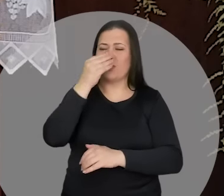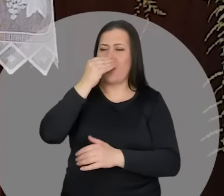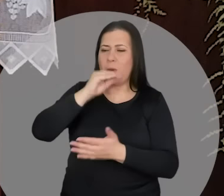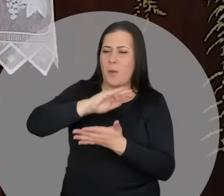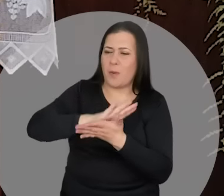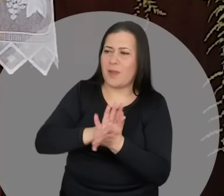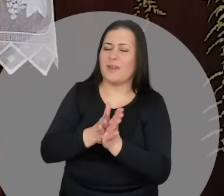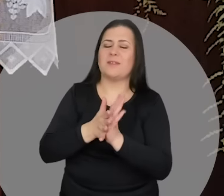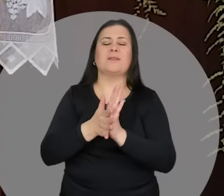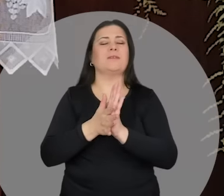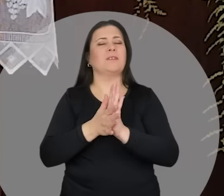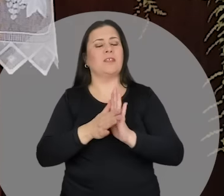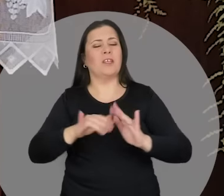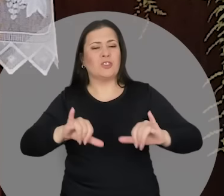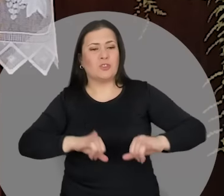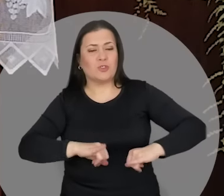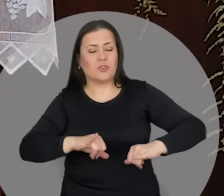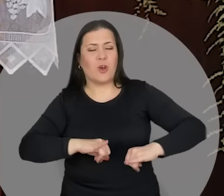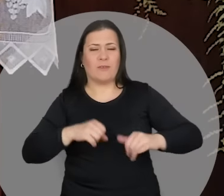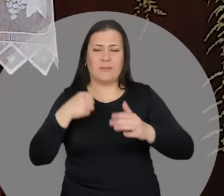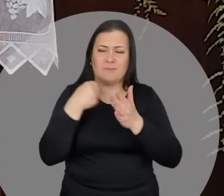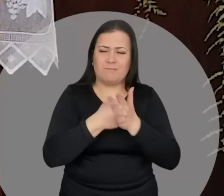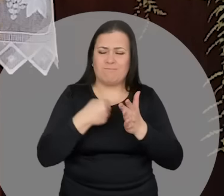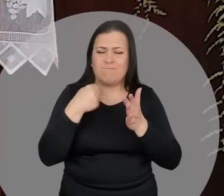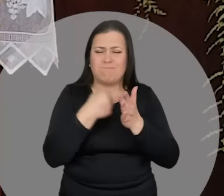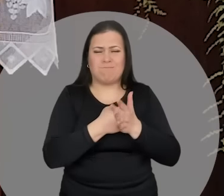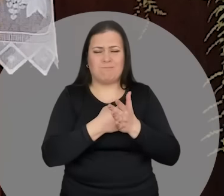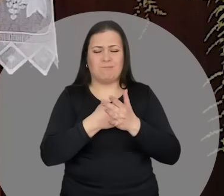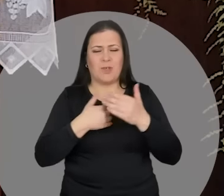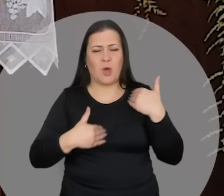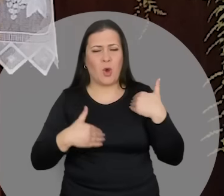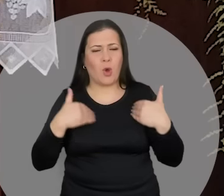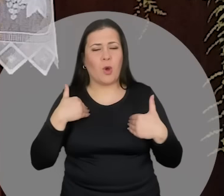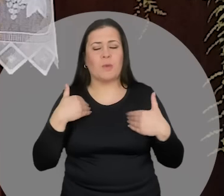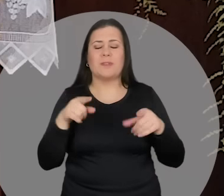sofrem agressões físicas e psicológicas.